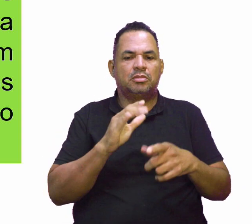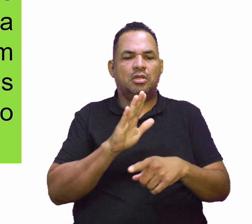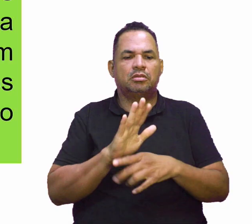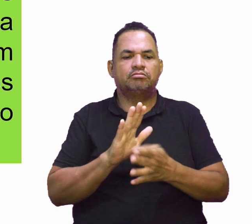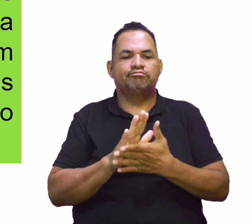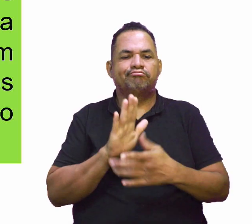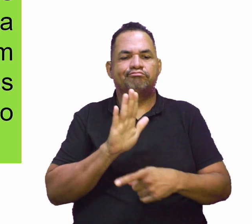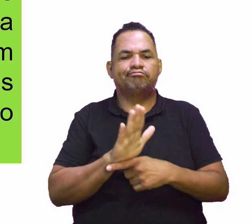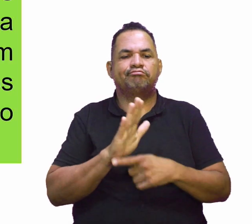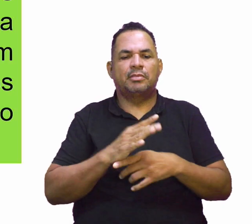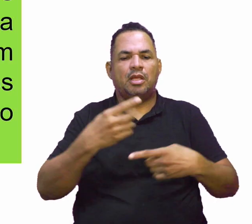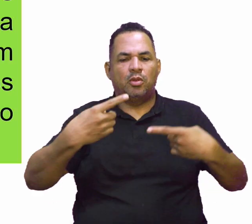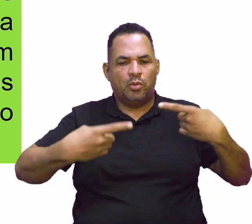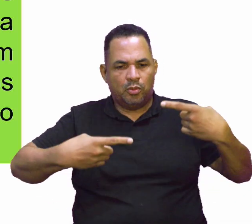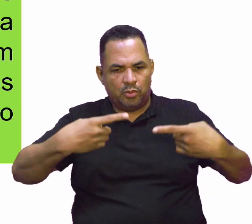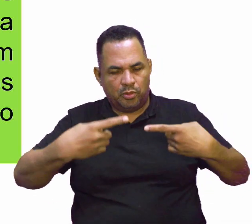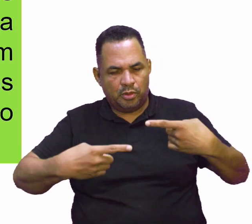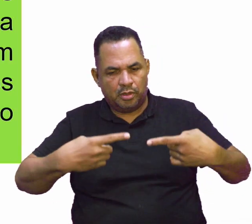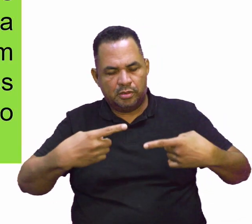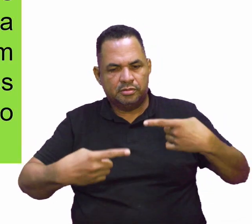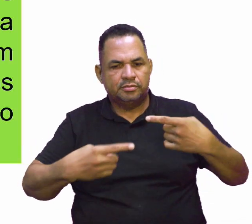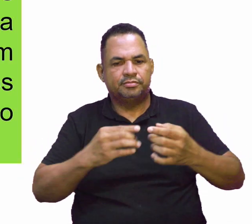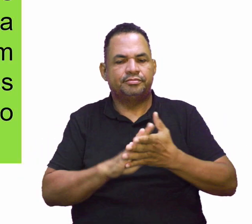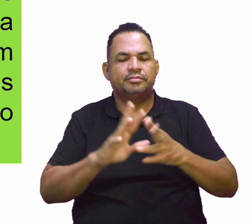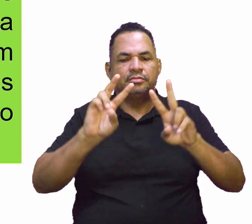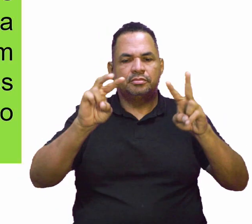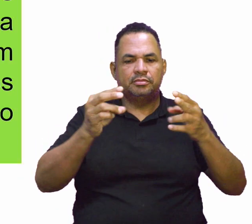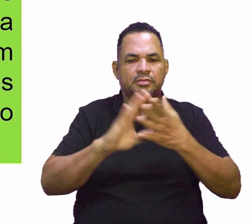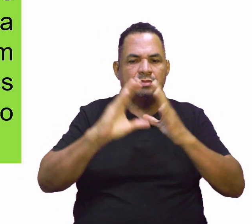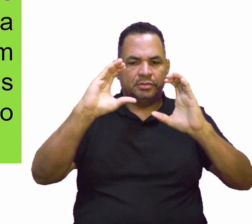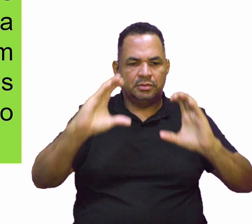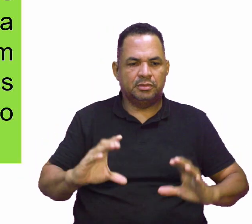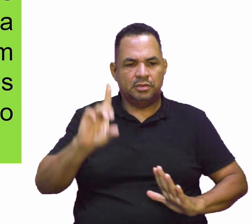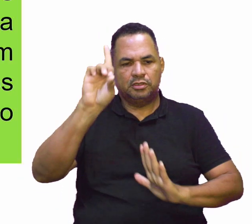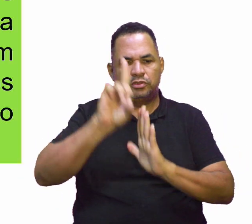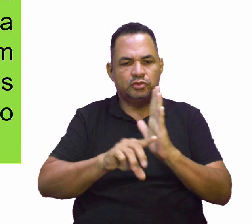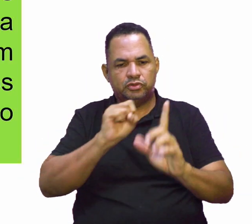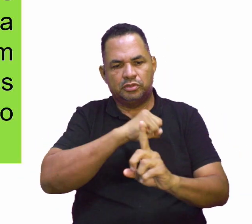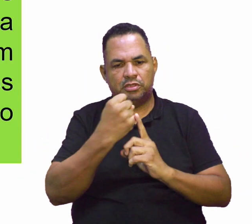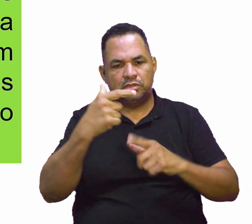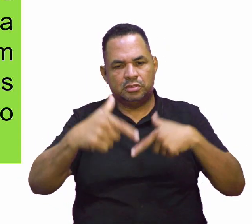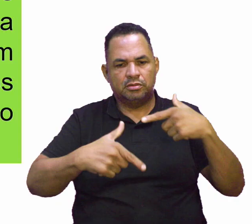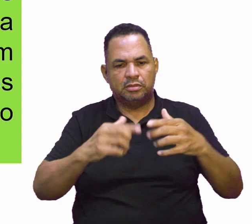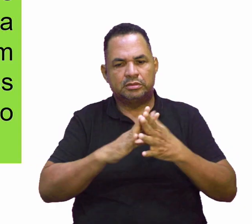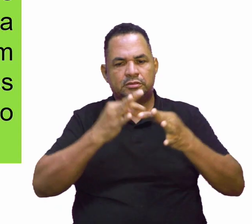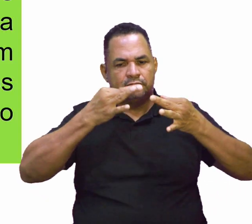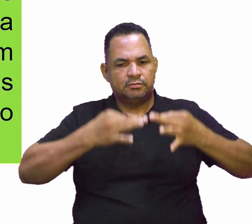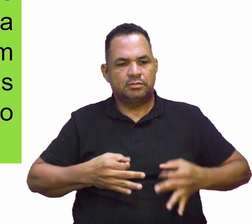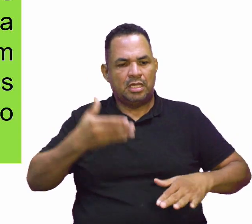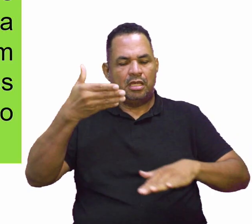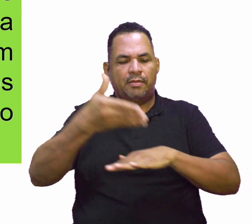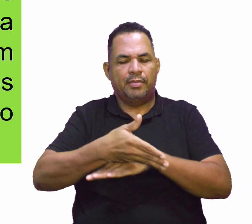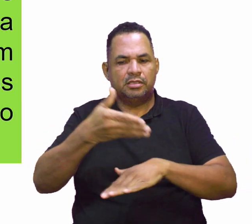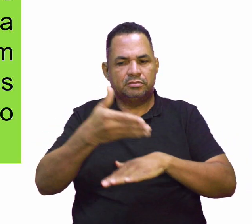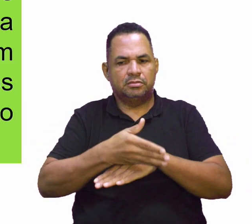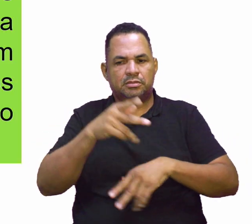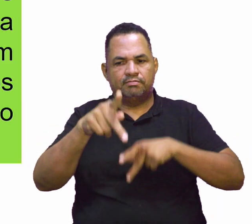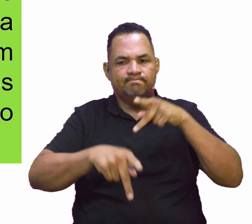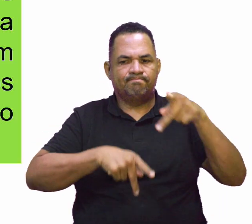debates, temas como cidadania, direitos sociais, trabalho digno e participação